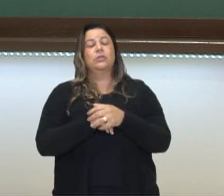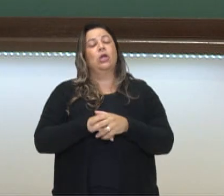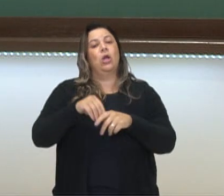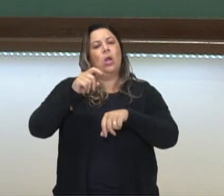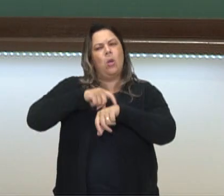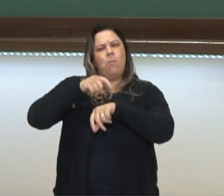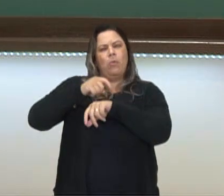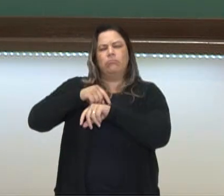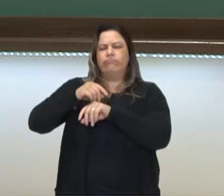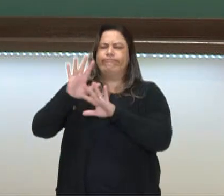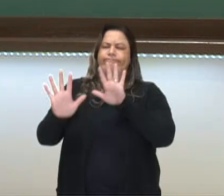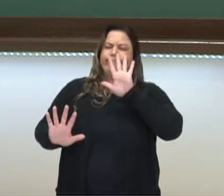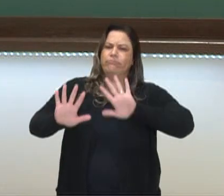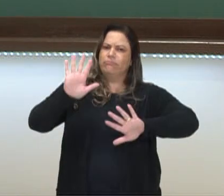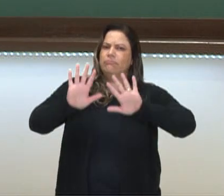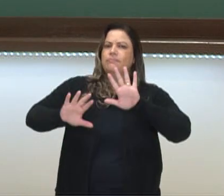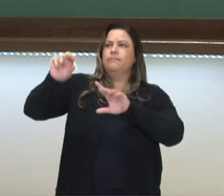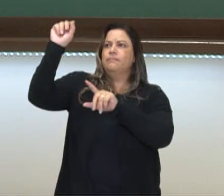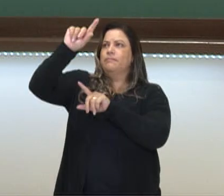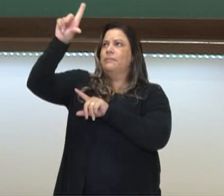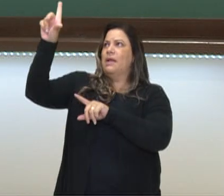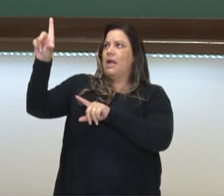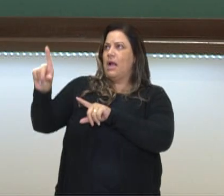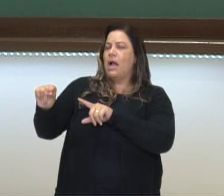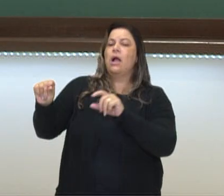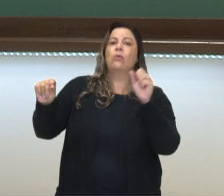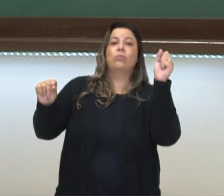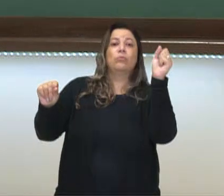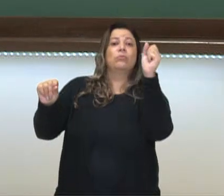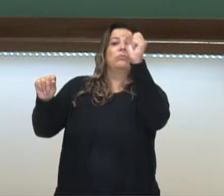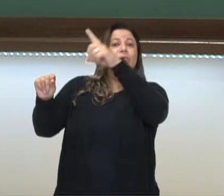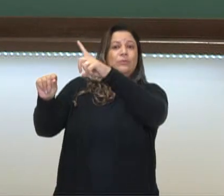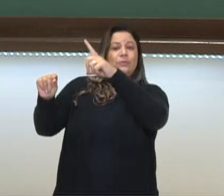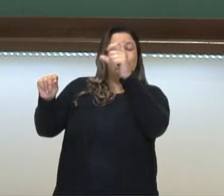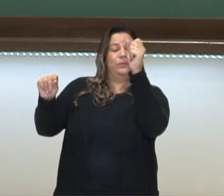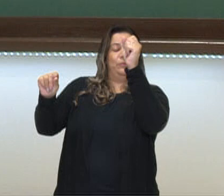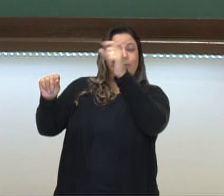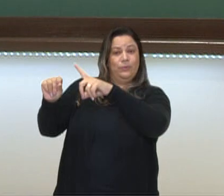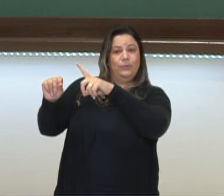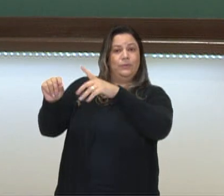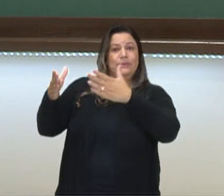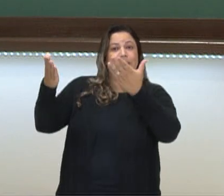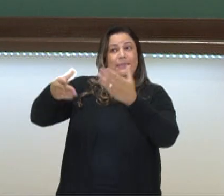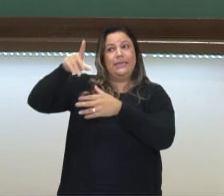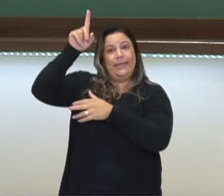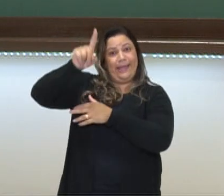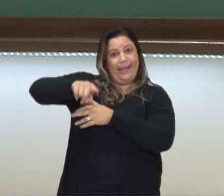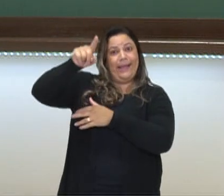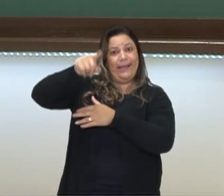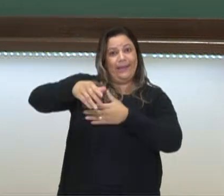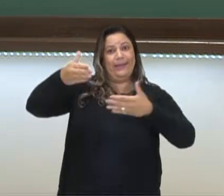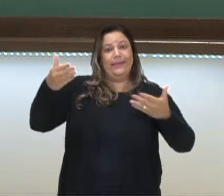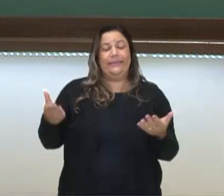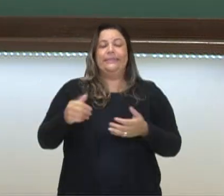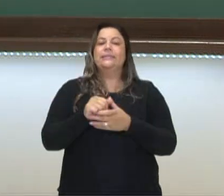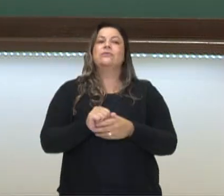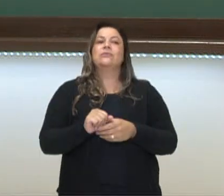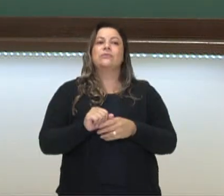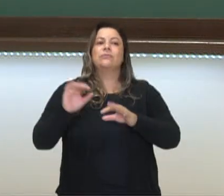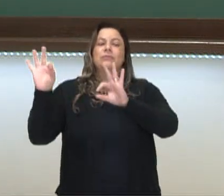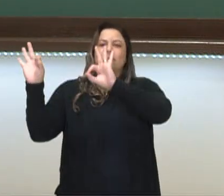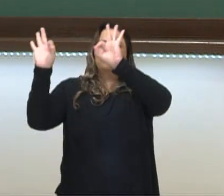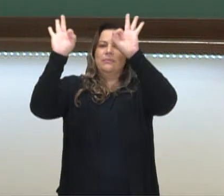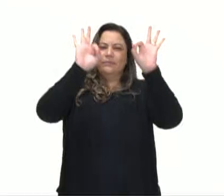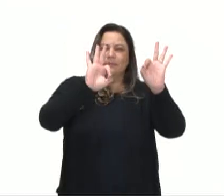Lua recebe luz solar e momentos que ela não recebe luz solar. E é exatamente isso que essa imagem que você vê na